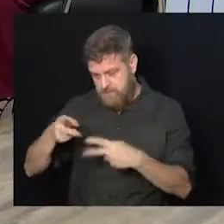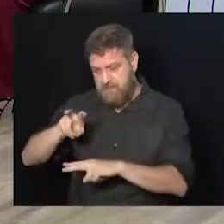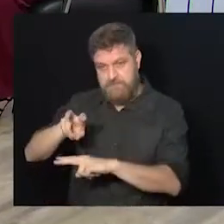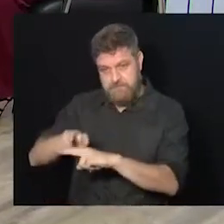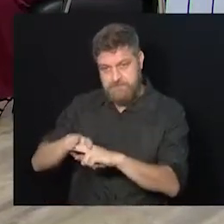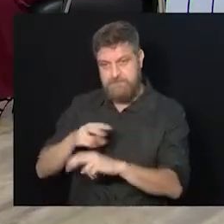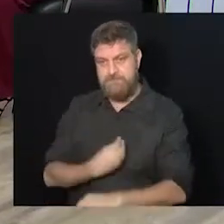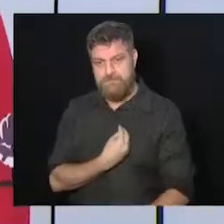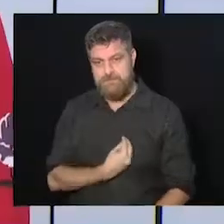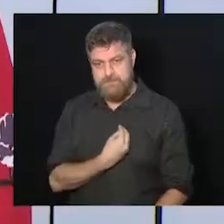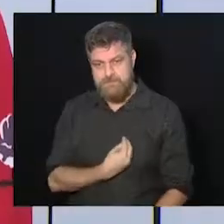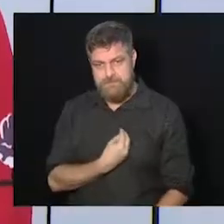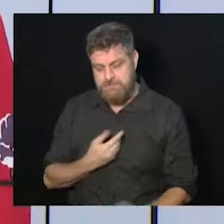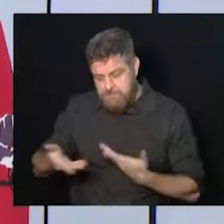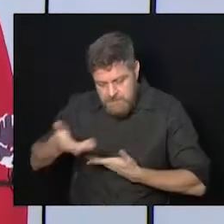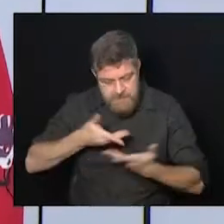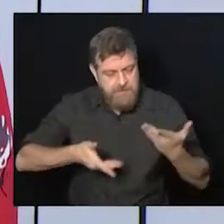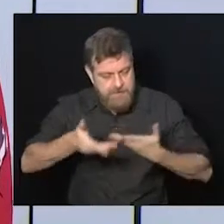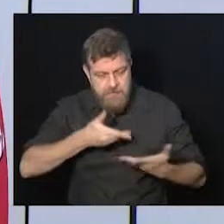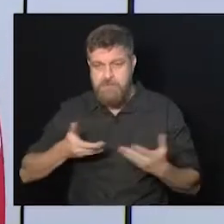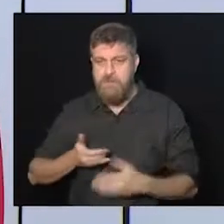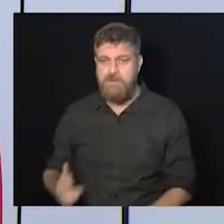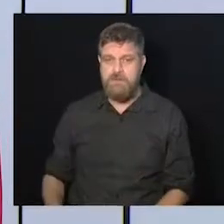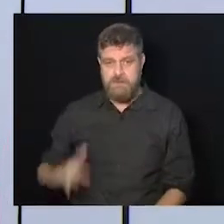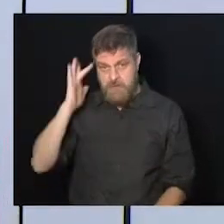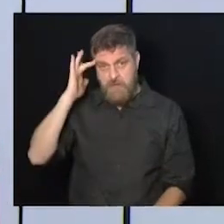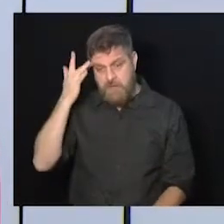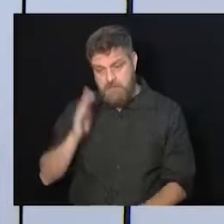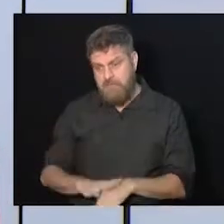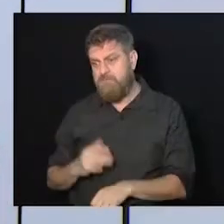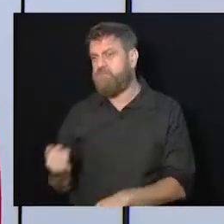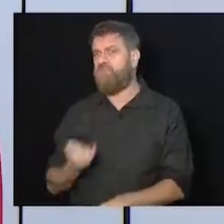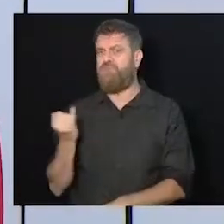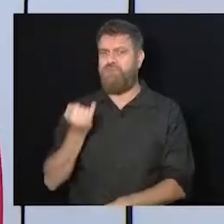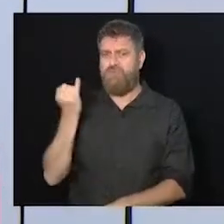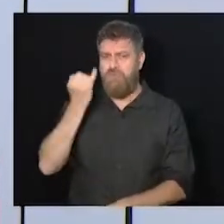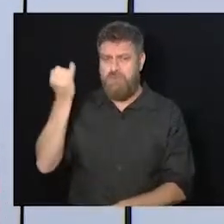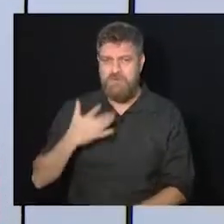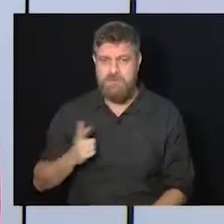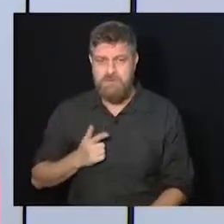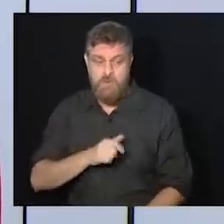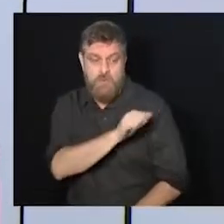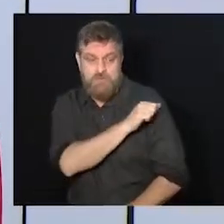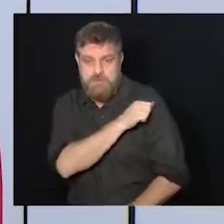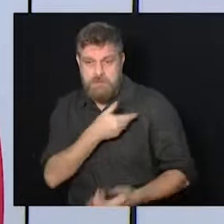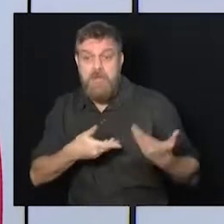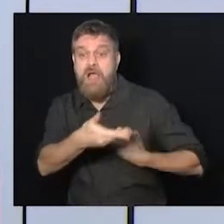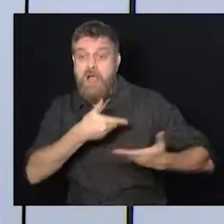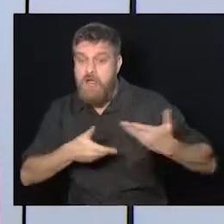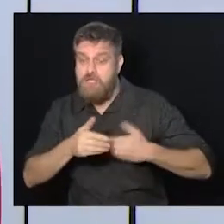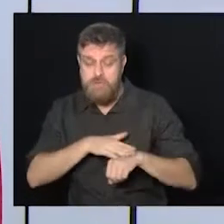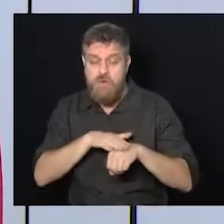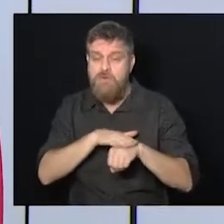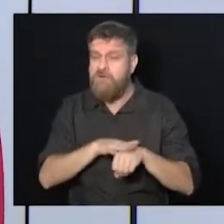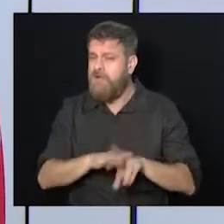estar aqui participando desse debate, acho que ele é muito importante e eu discuto muito com os meus alunos, hoje